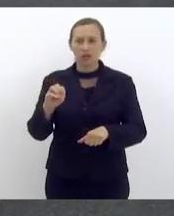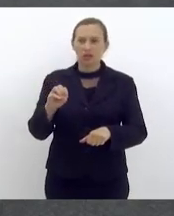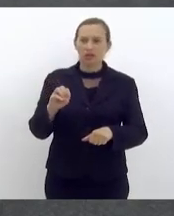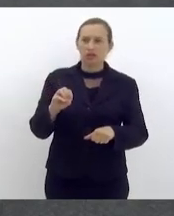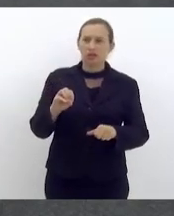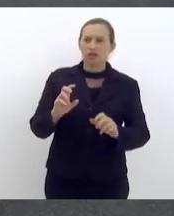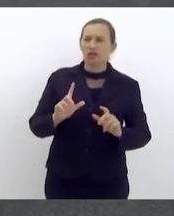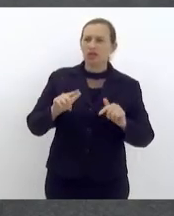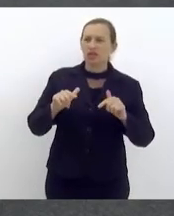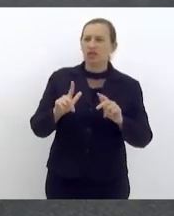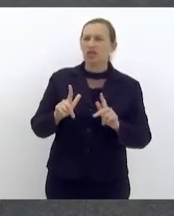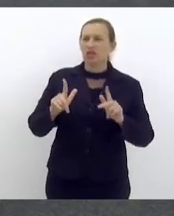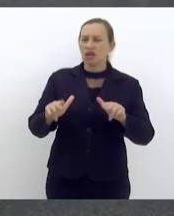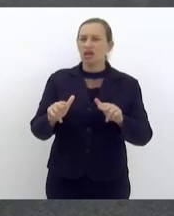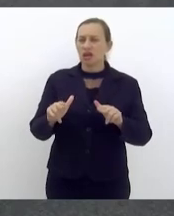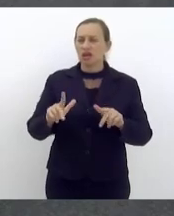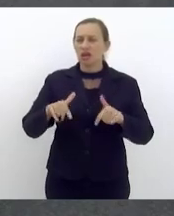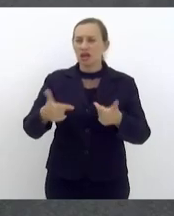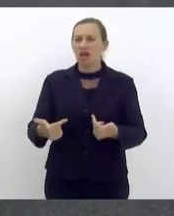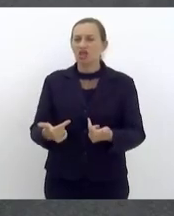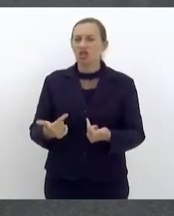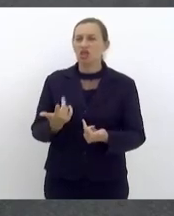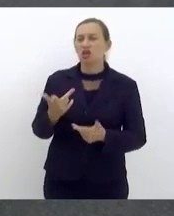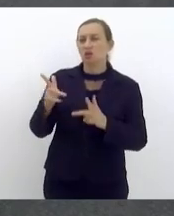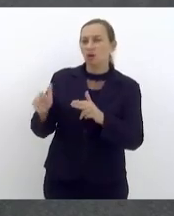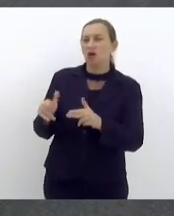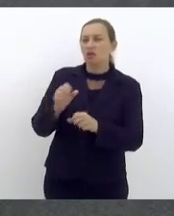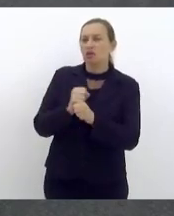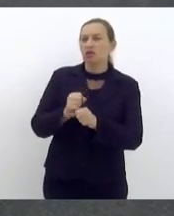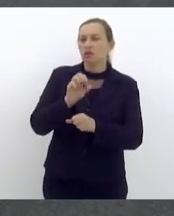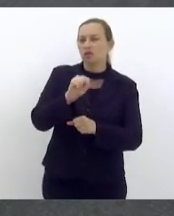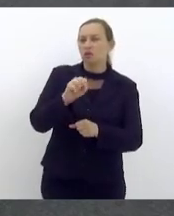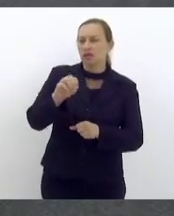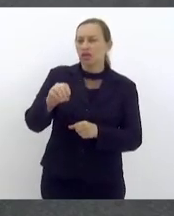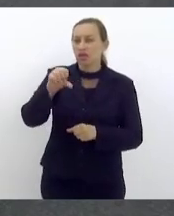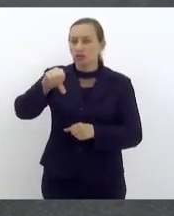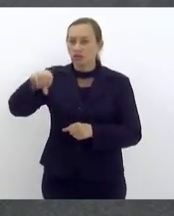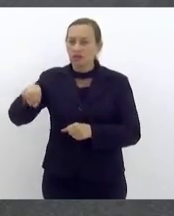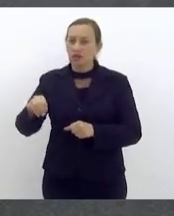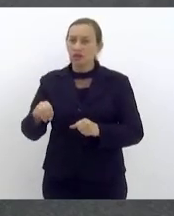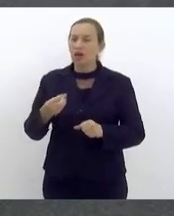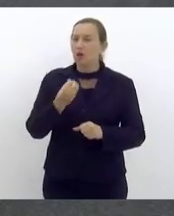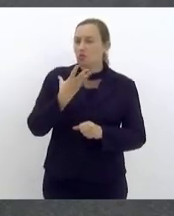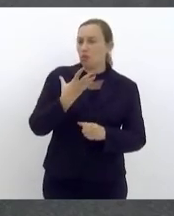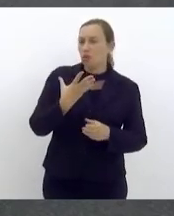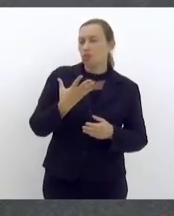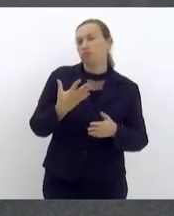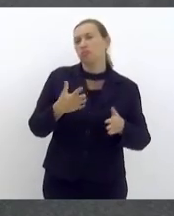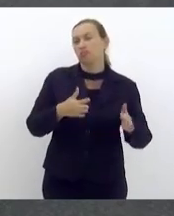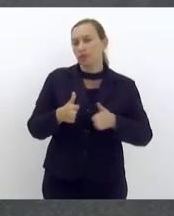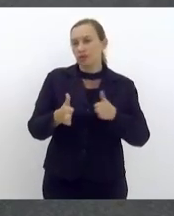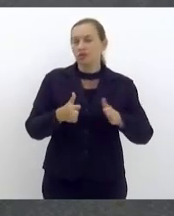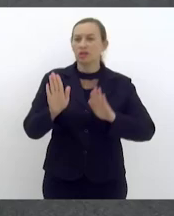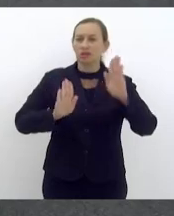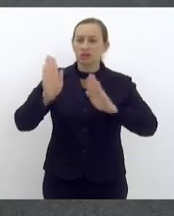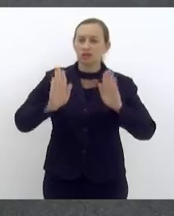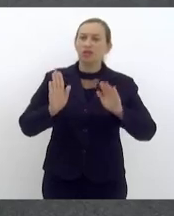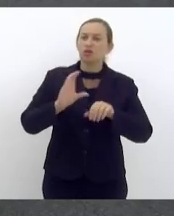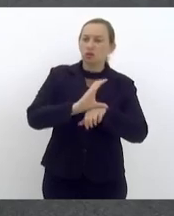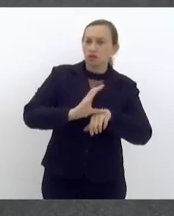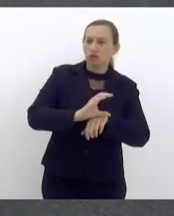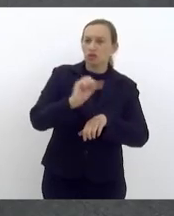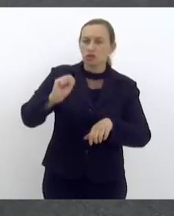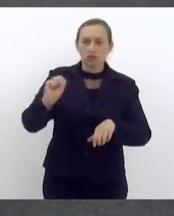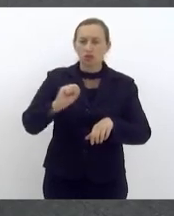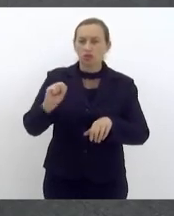da mesma forma como ela nos anos 80 e 90 porque boa parte dessas licitações aconteceram pós Constituição de 88 e